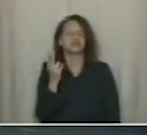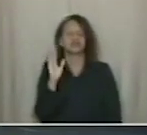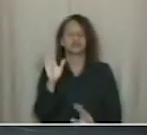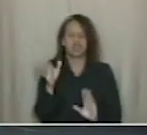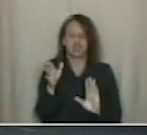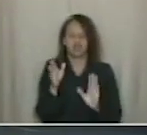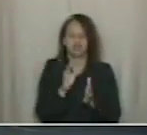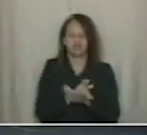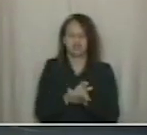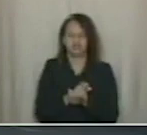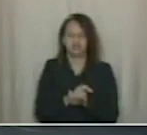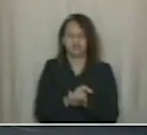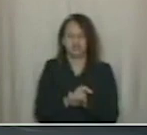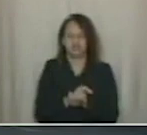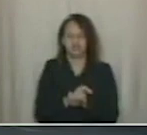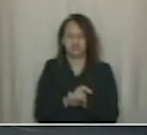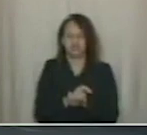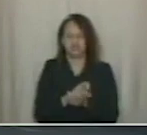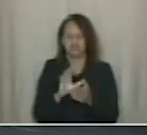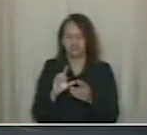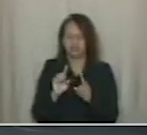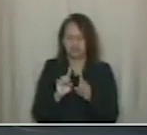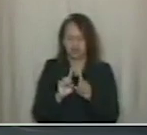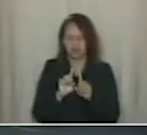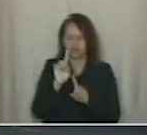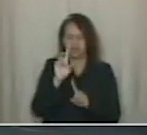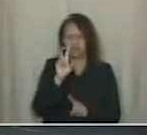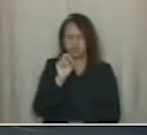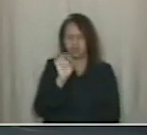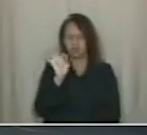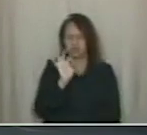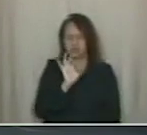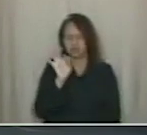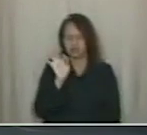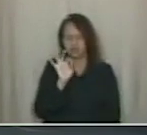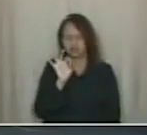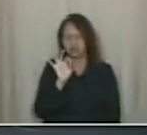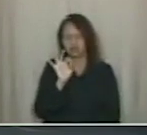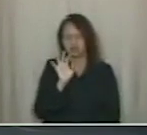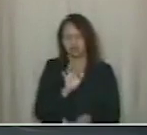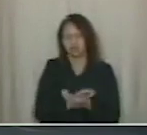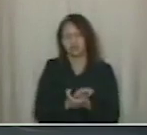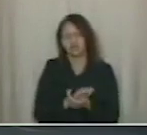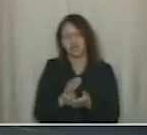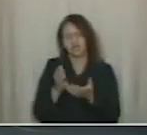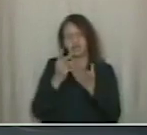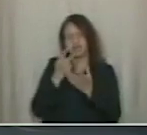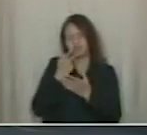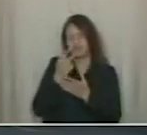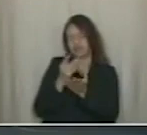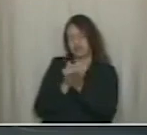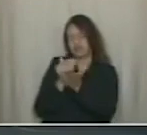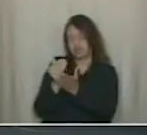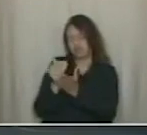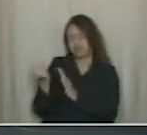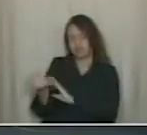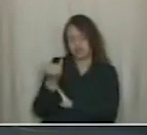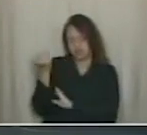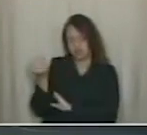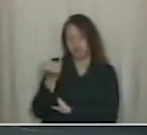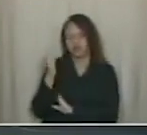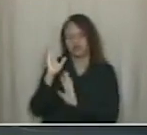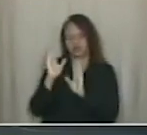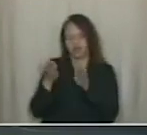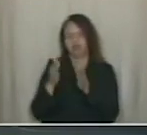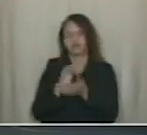colocada um aumento de 50%. E aí eu queria dizer que a iniciativa é importante de se mexer